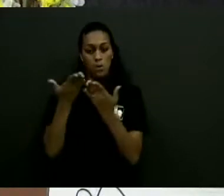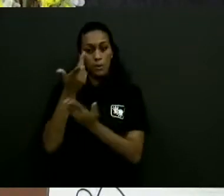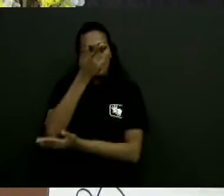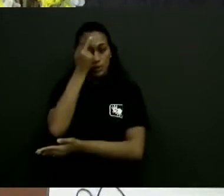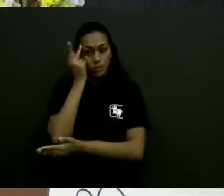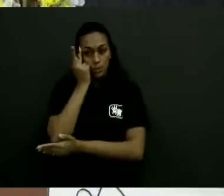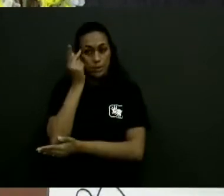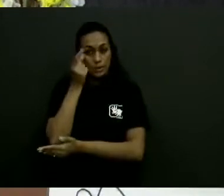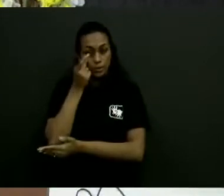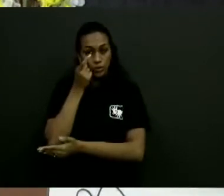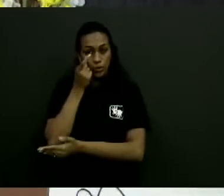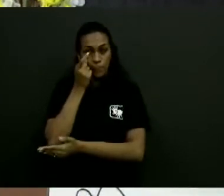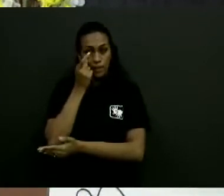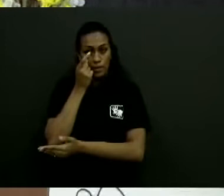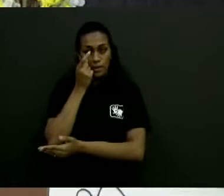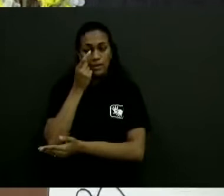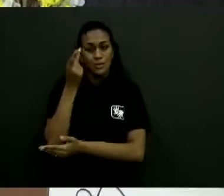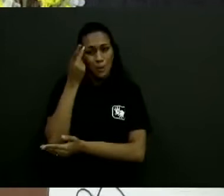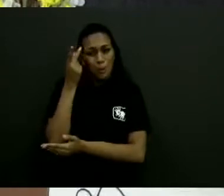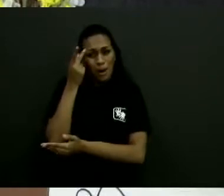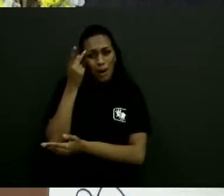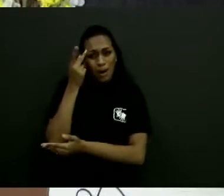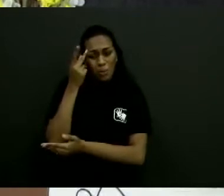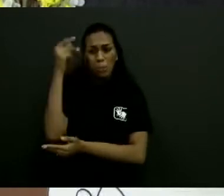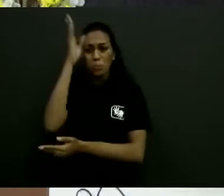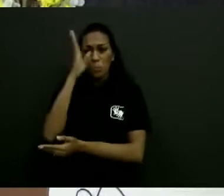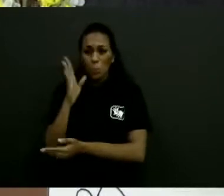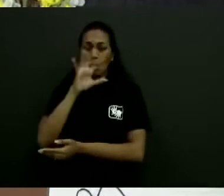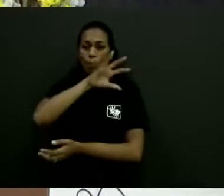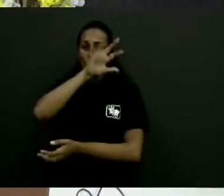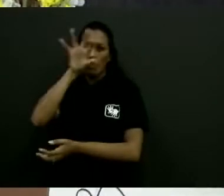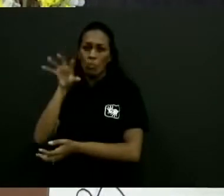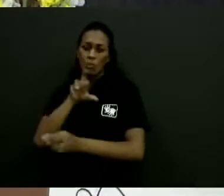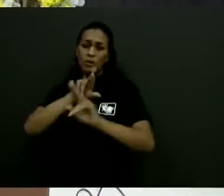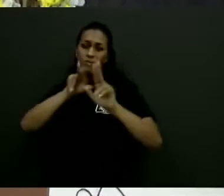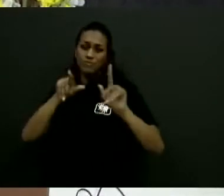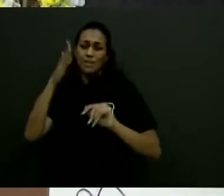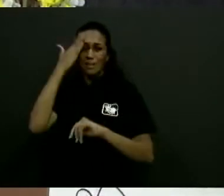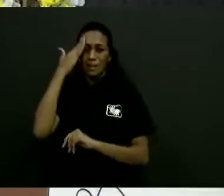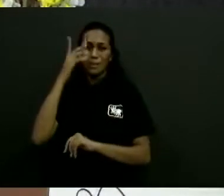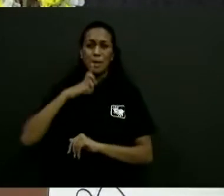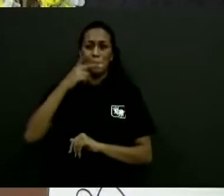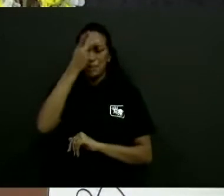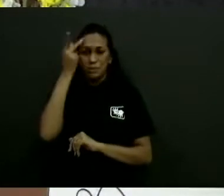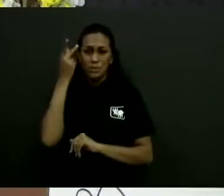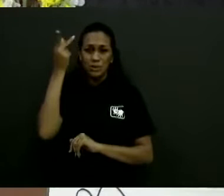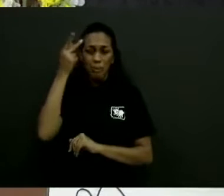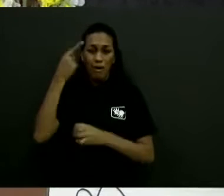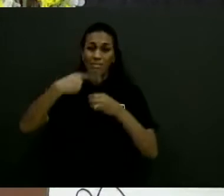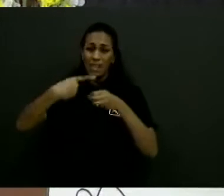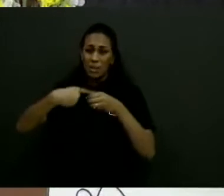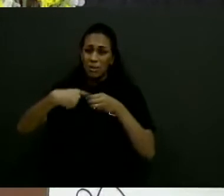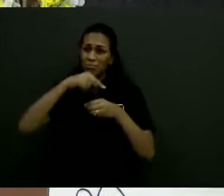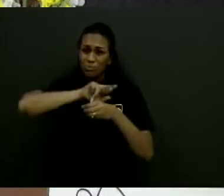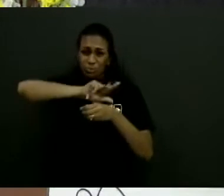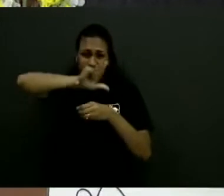estão nos assistindo, não só dentro de São Paulo, fora de São Paulo. Eu já sei que tem gente em São Paulo, aqui pela capital, pelo interior,